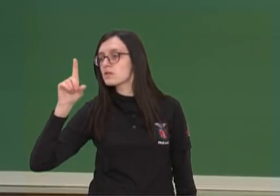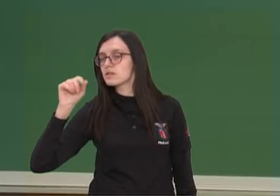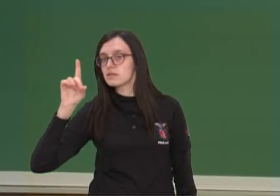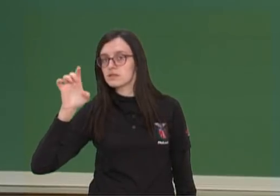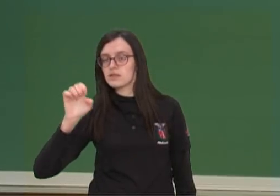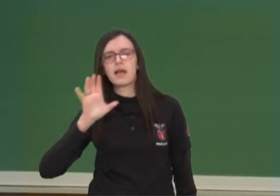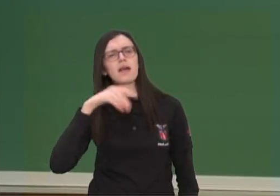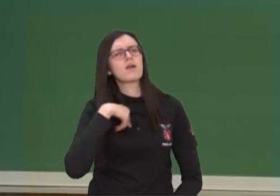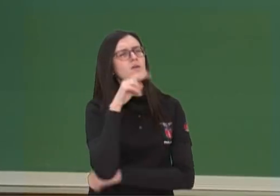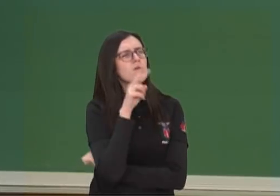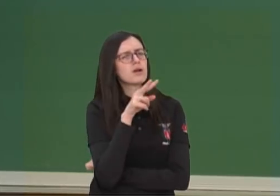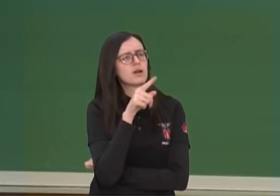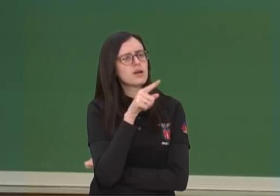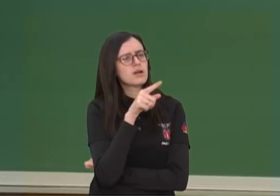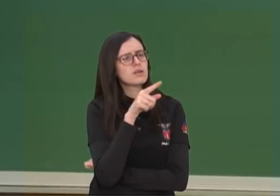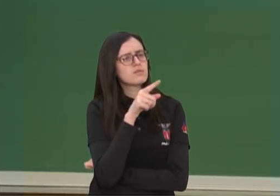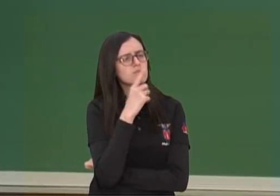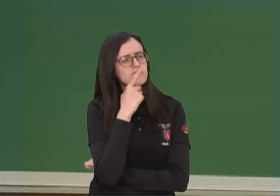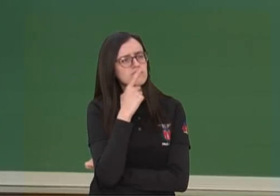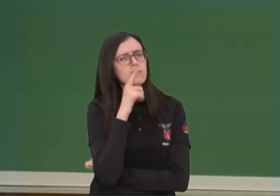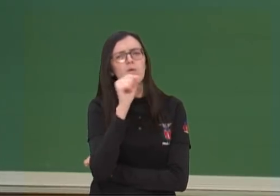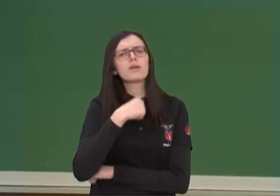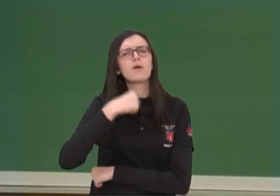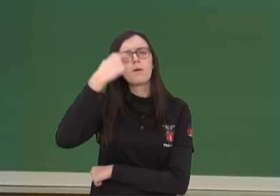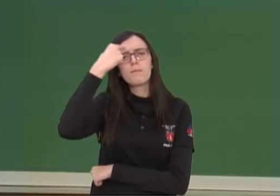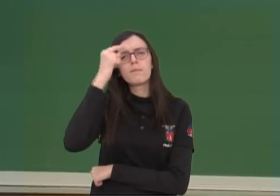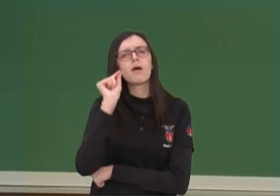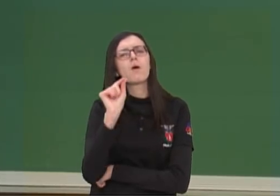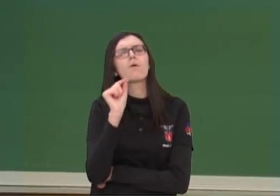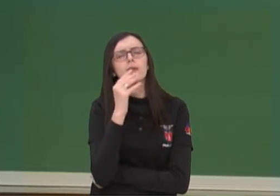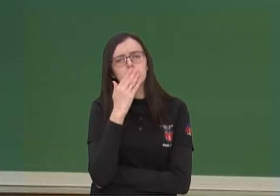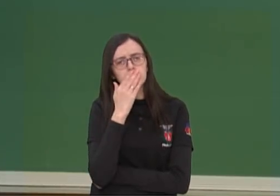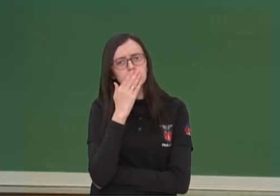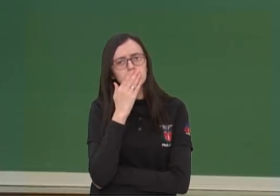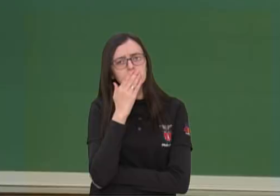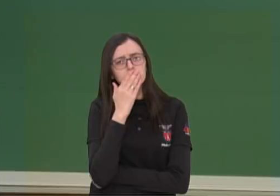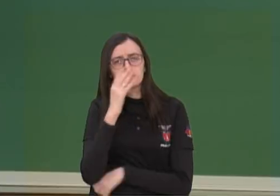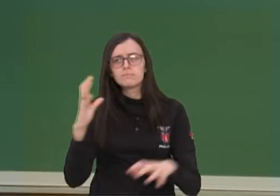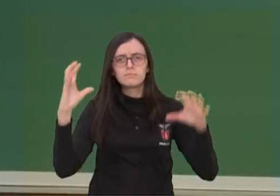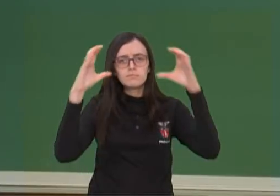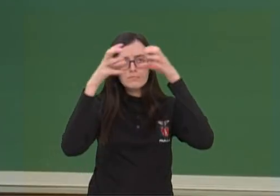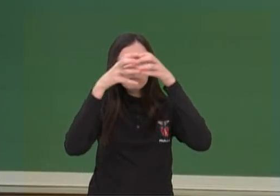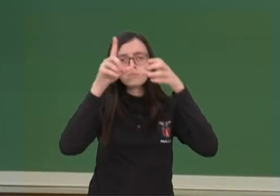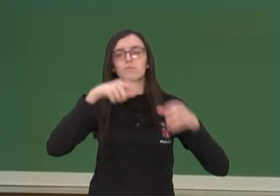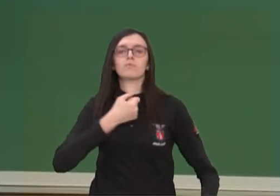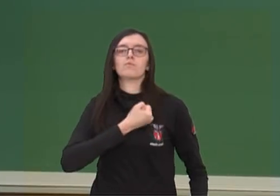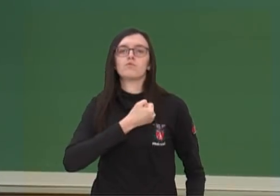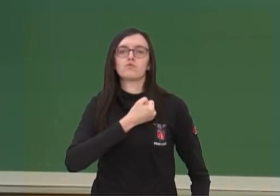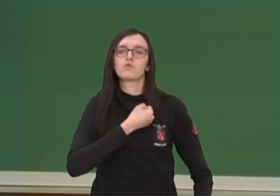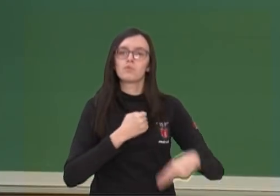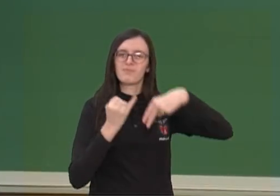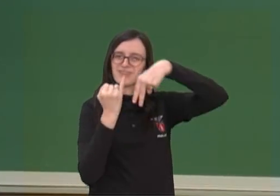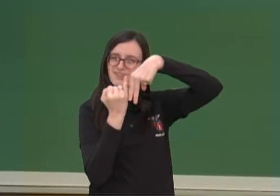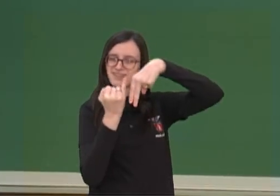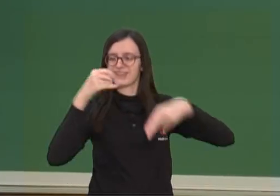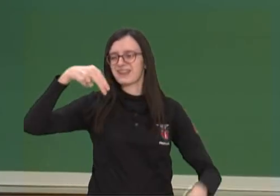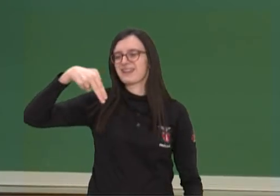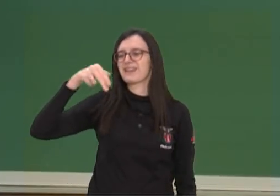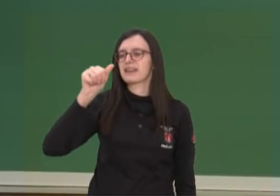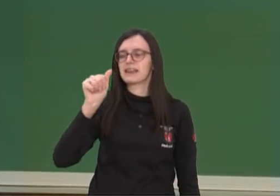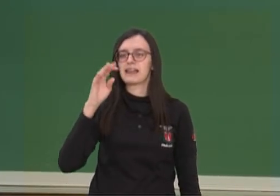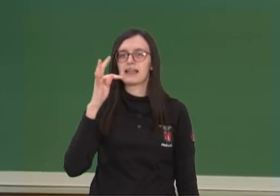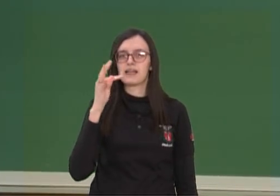bem. Então, mas o que eu tenho que pensar? No conjunto dos números naturais, eu não consigo